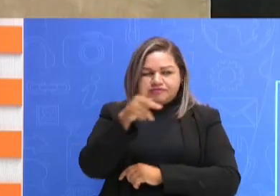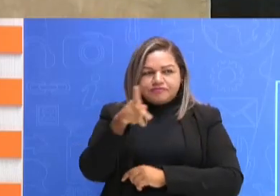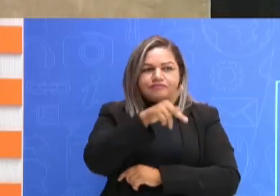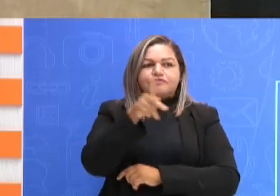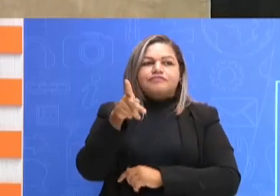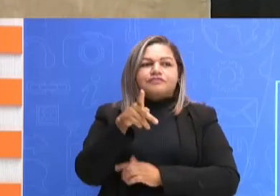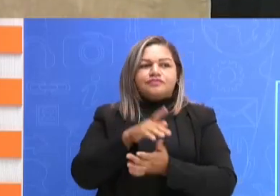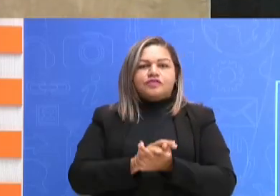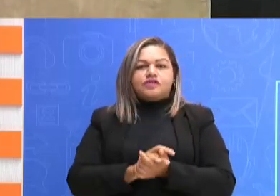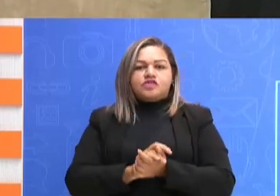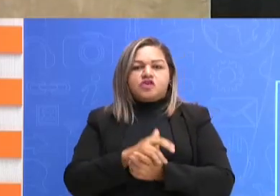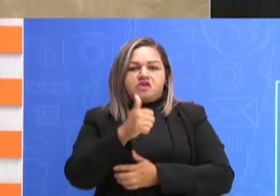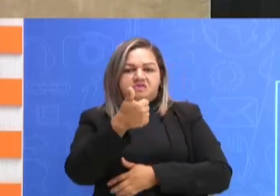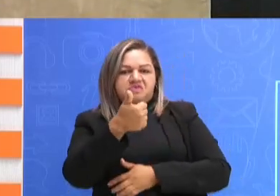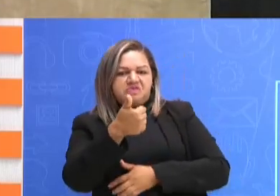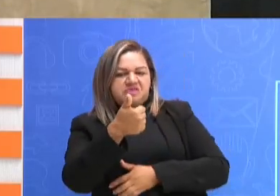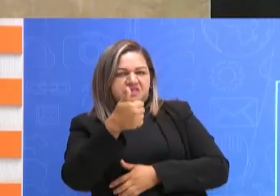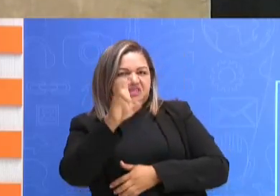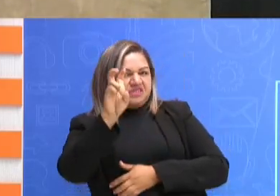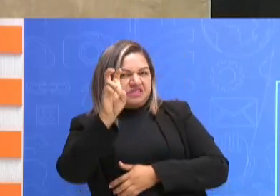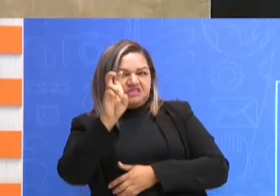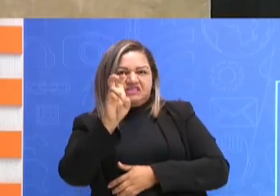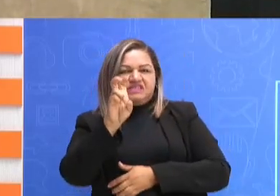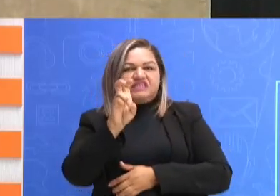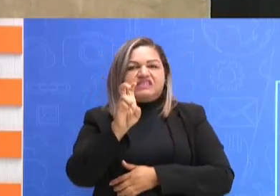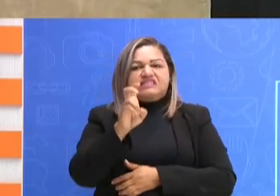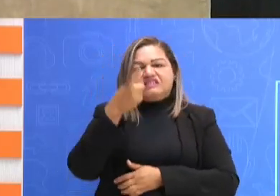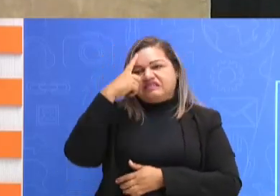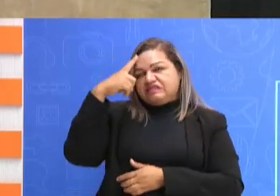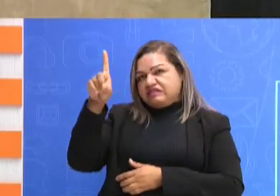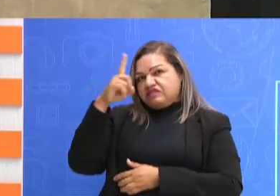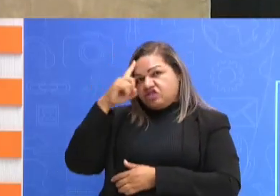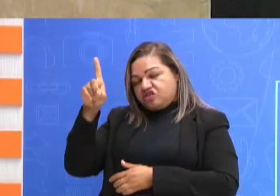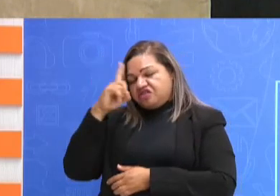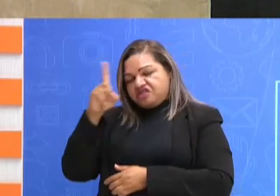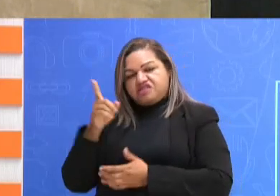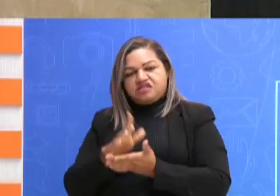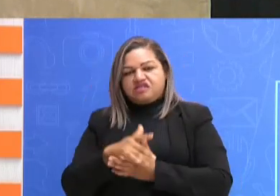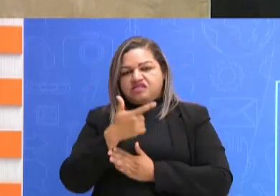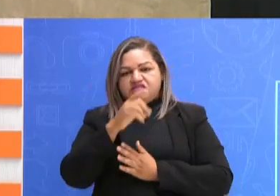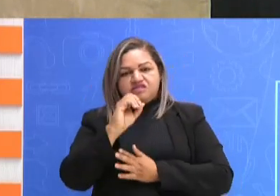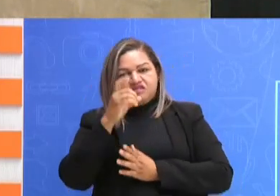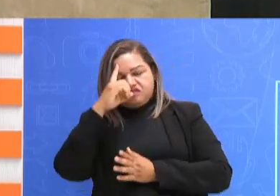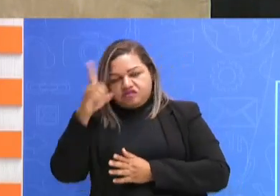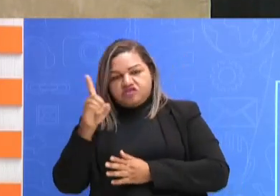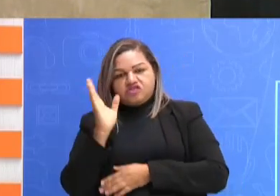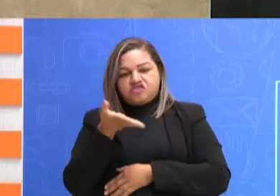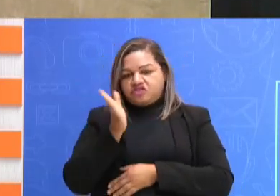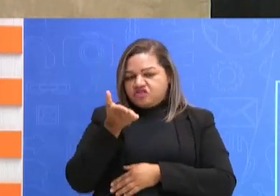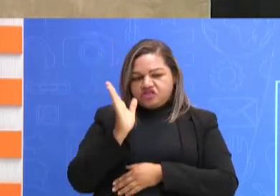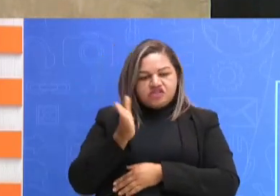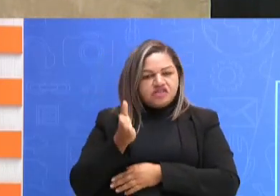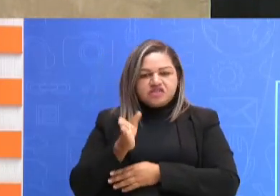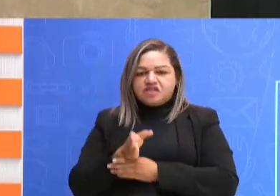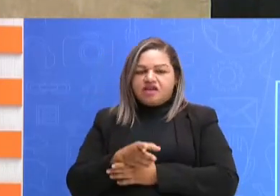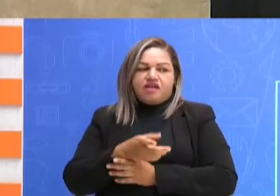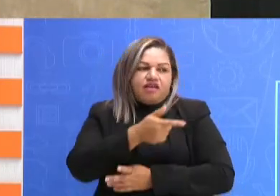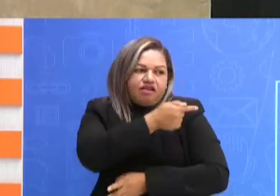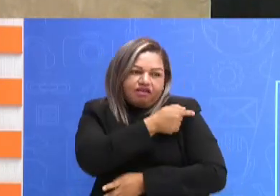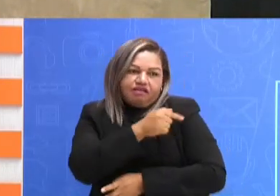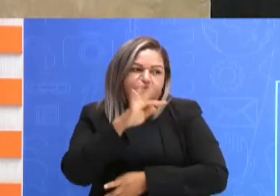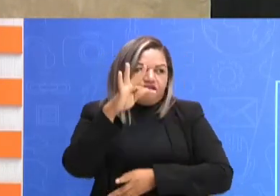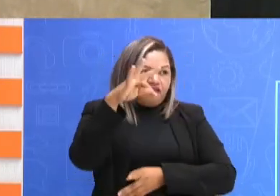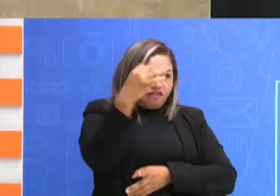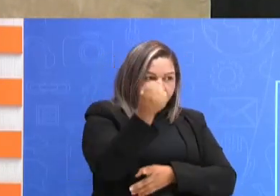professores, né? Coisa de 15, 20 dias já vacinou, já está com 18 anos, se não me engano, vai abrir agora para 18 anos já, professor. Já